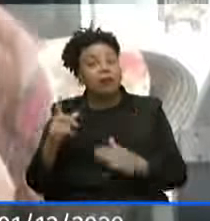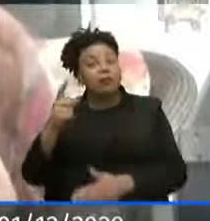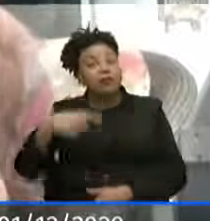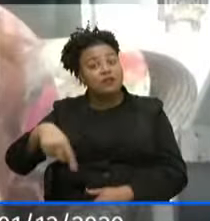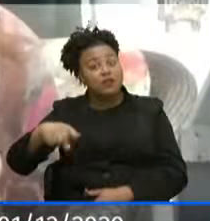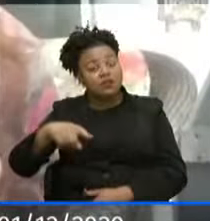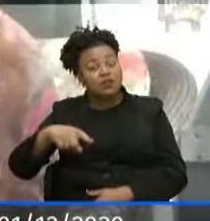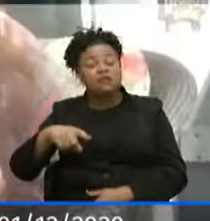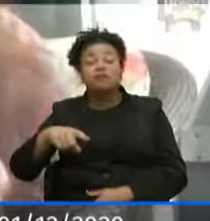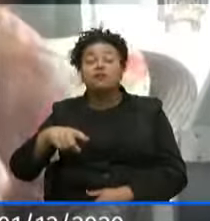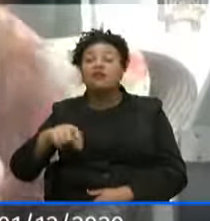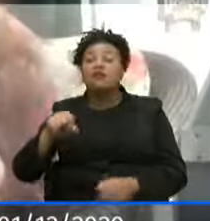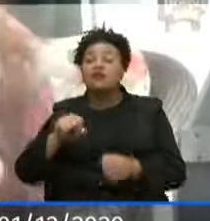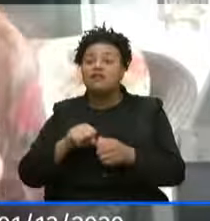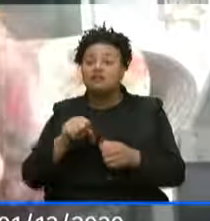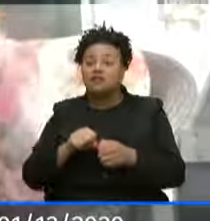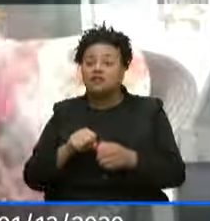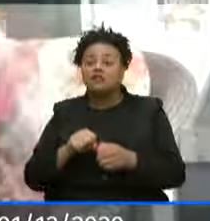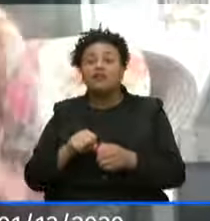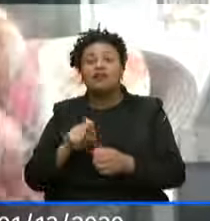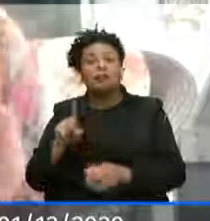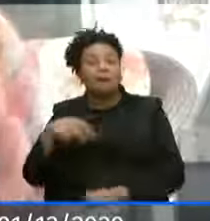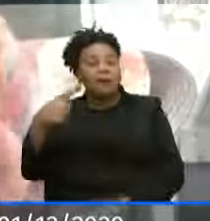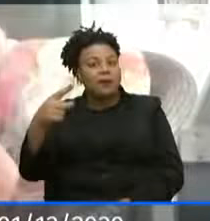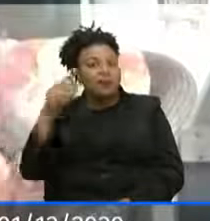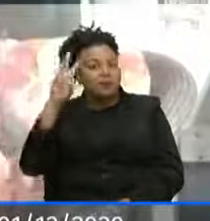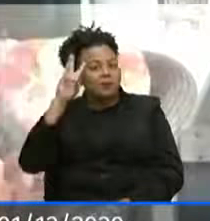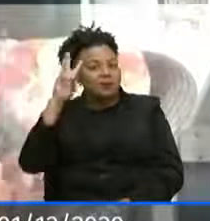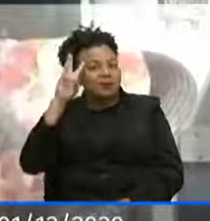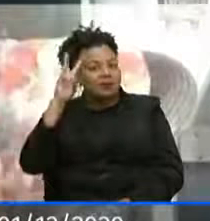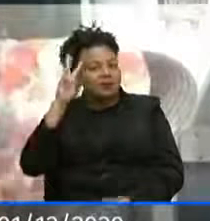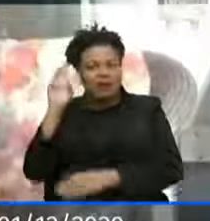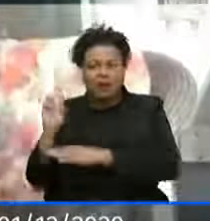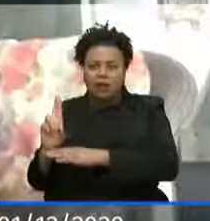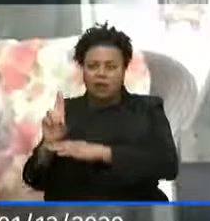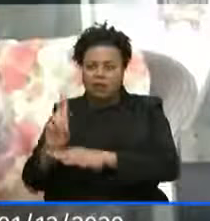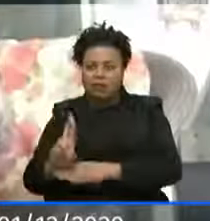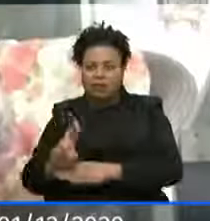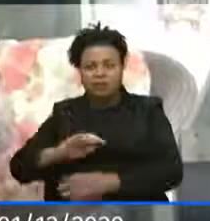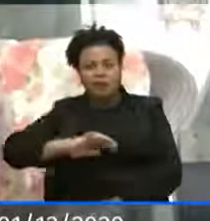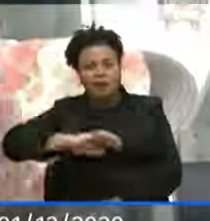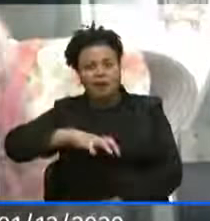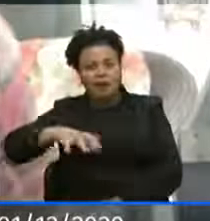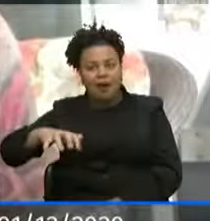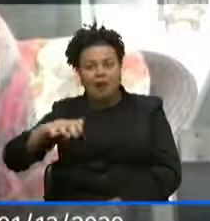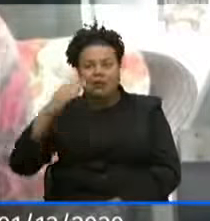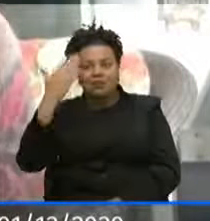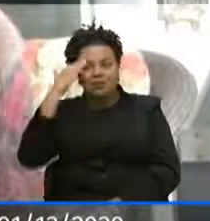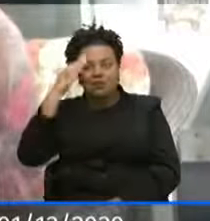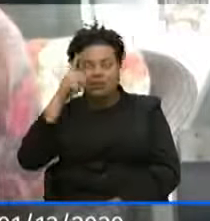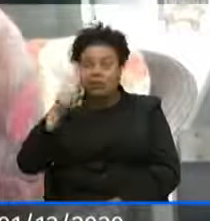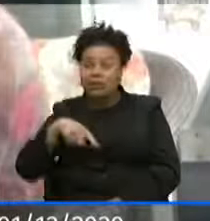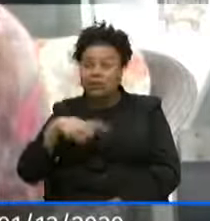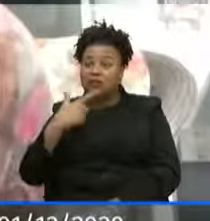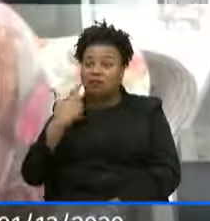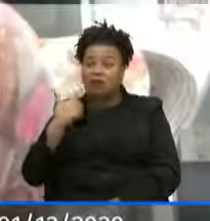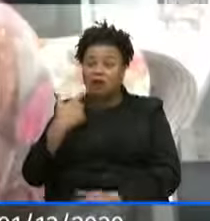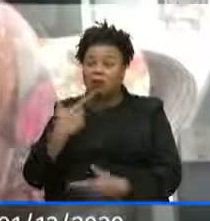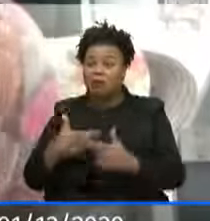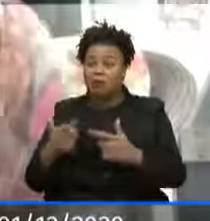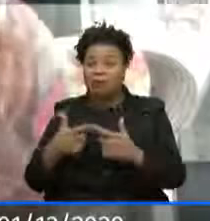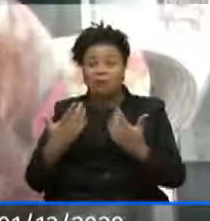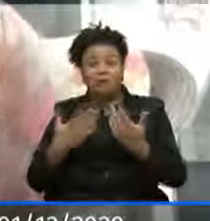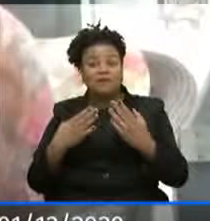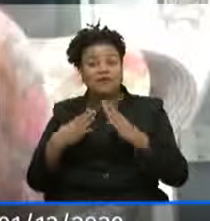senhores e senhoras trazer para a terça que vem representação dos setores que vocês entendem que estão indignados com o fechamento